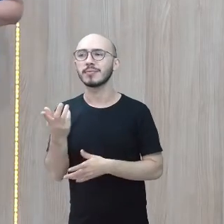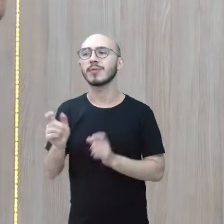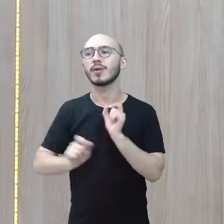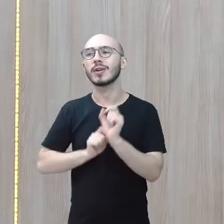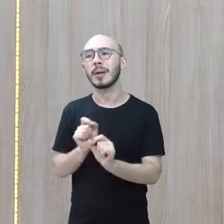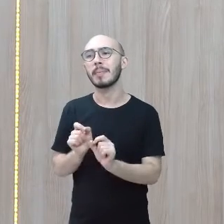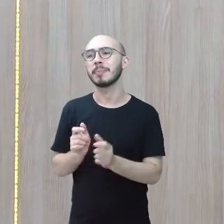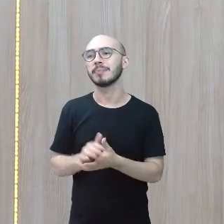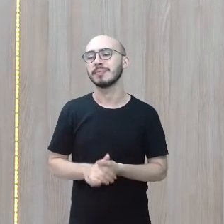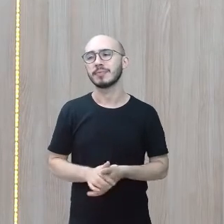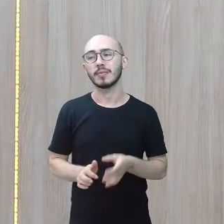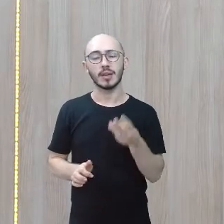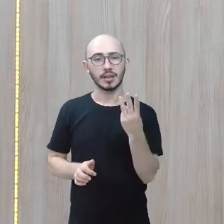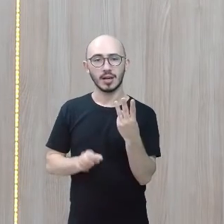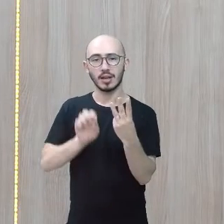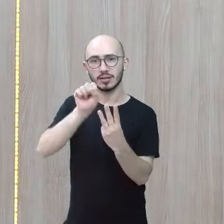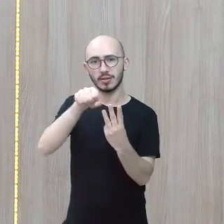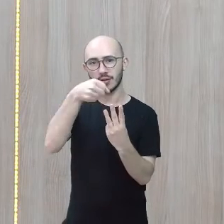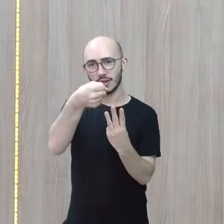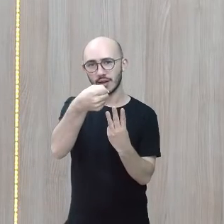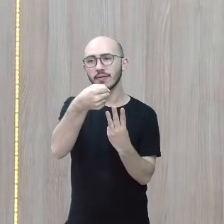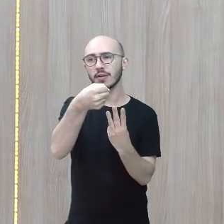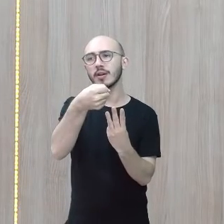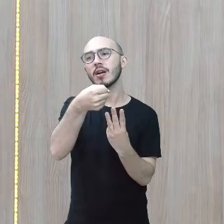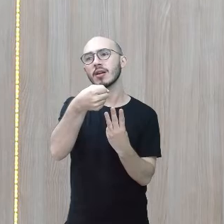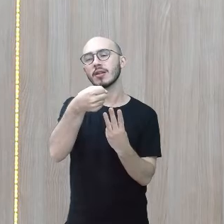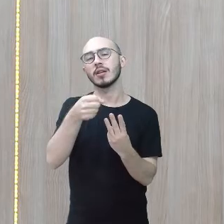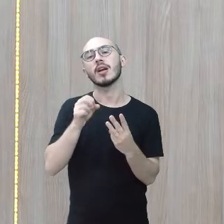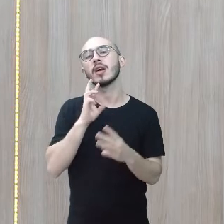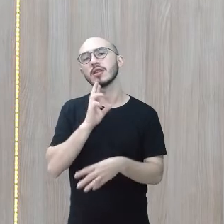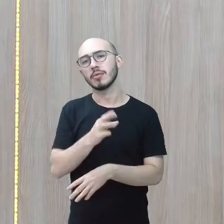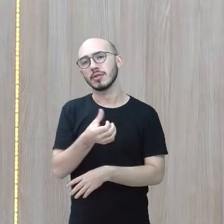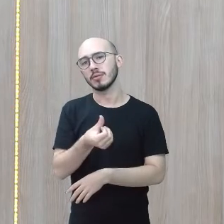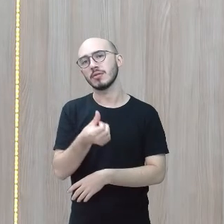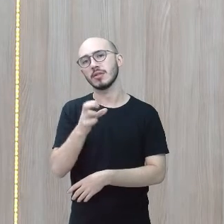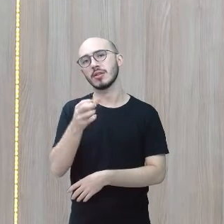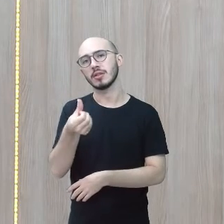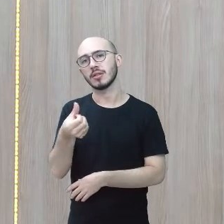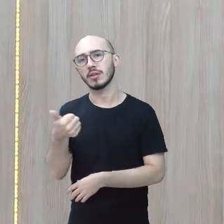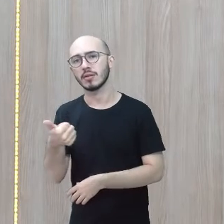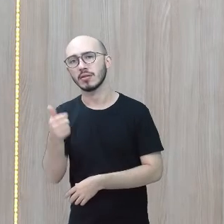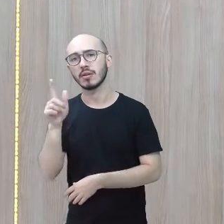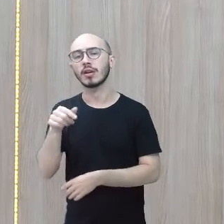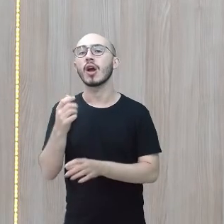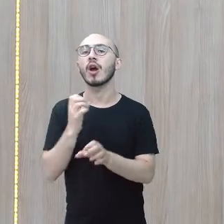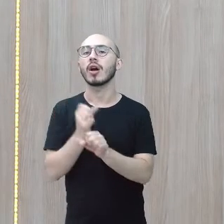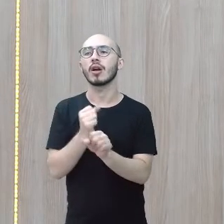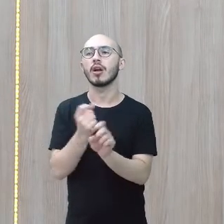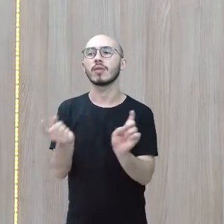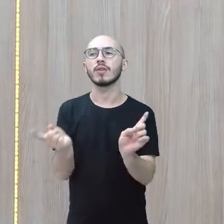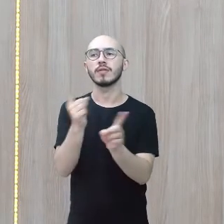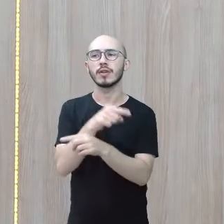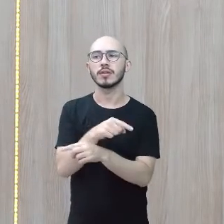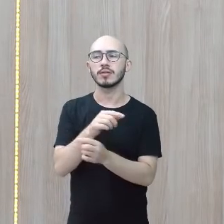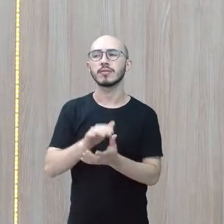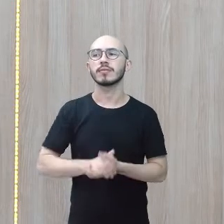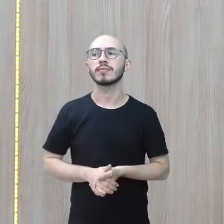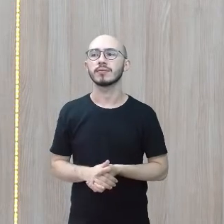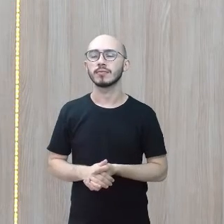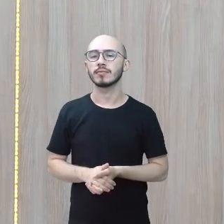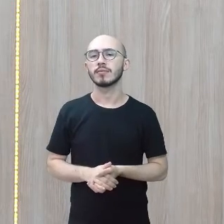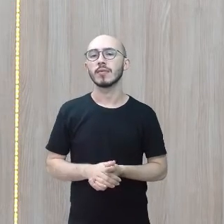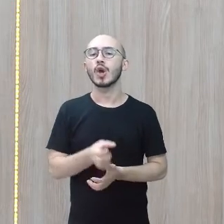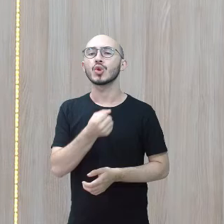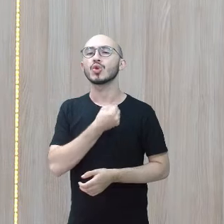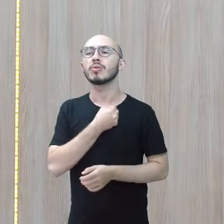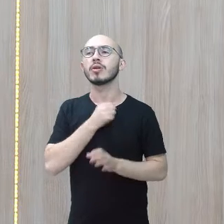né? 3 elevado à oitava dá 6.561. Operação inversa. Qual é o número